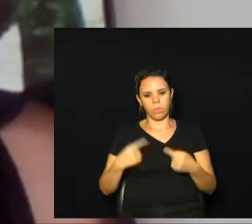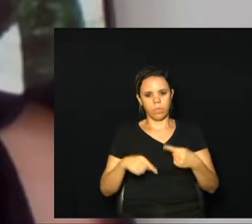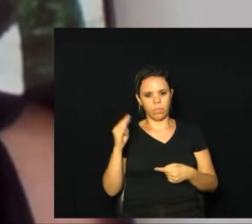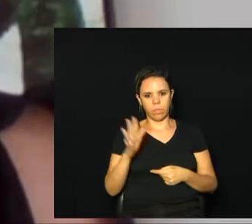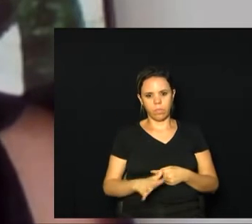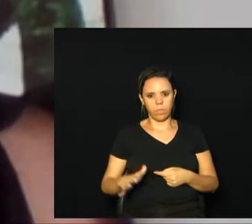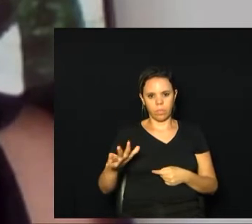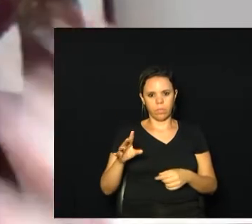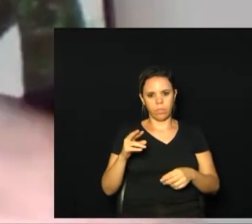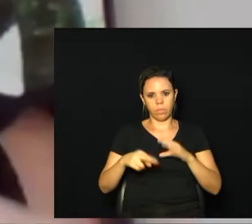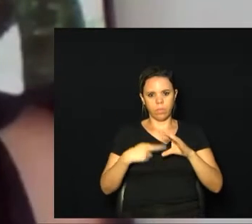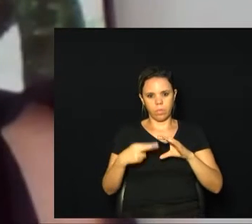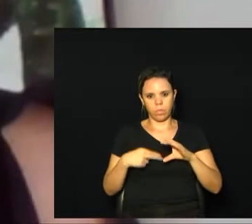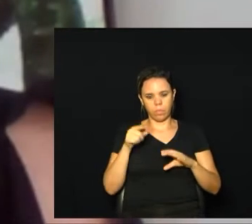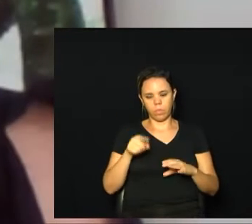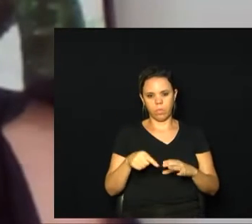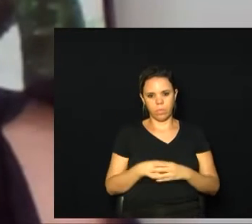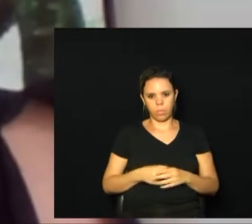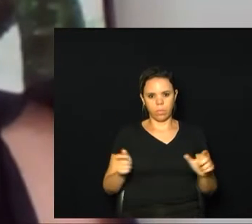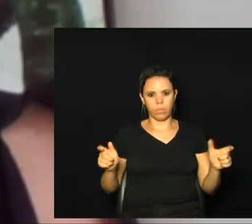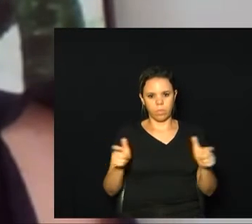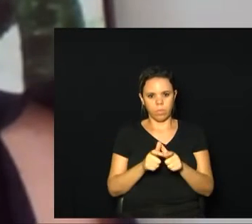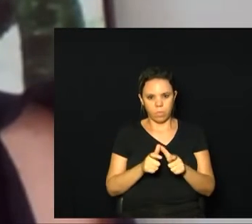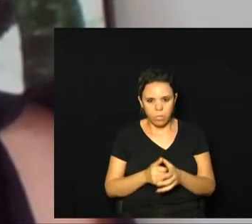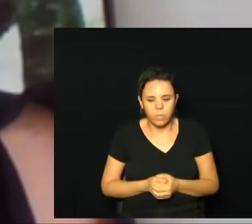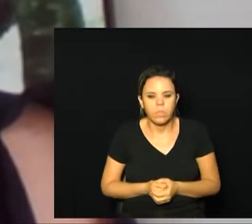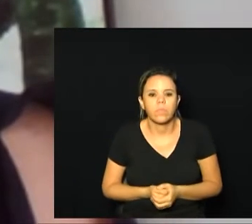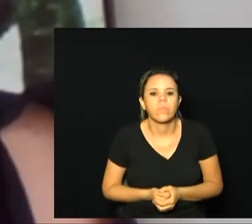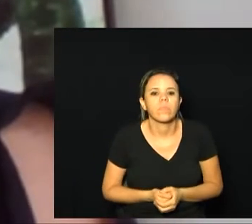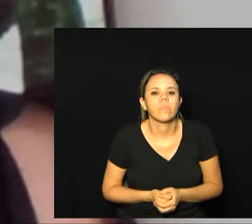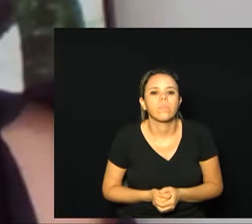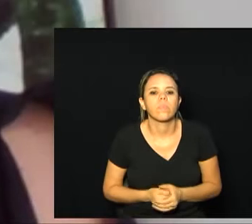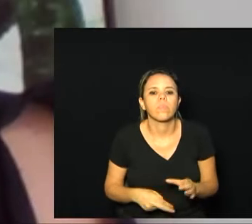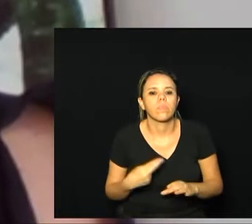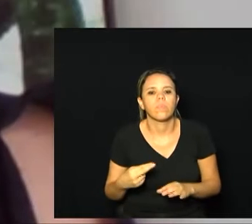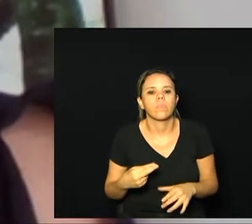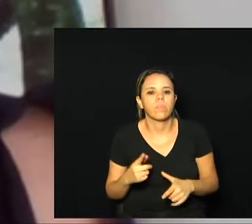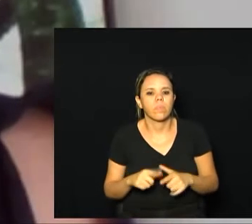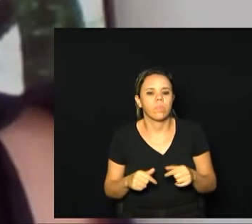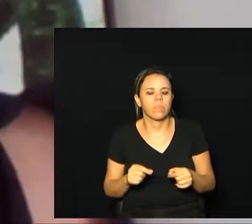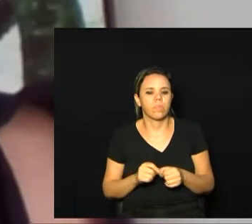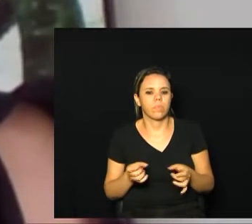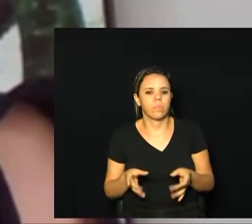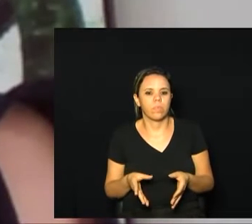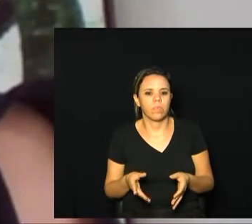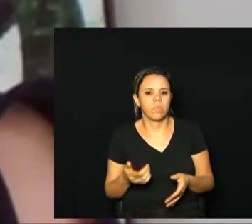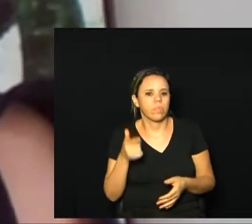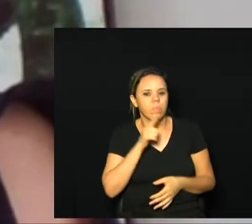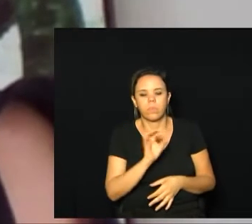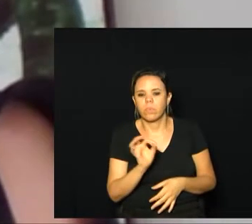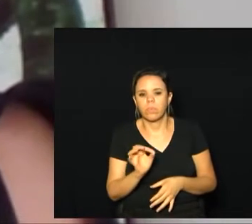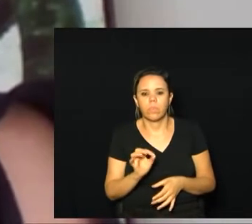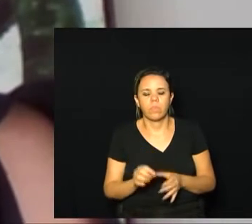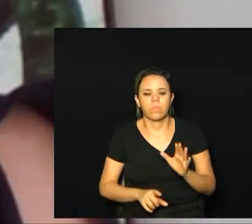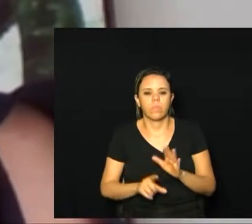Nacional de Resíduos Sólidos é você diminuir ao máximo a geração de resíduos, Então, e os resíduos que eu não consigo deixar